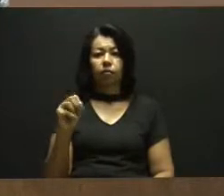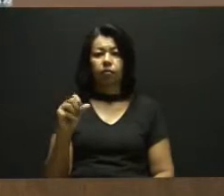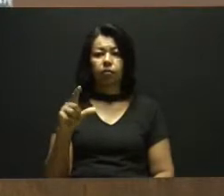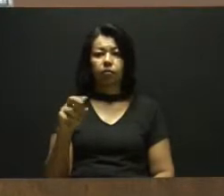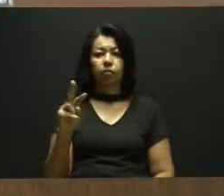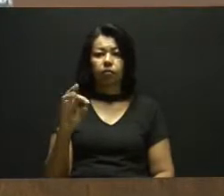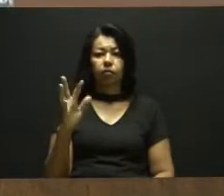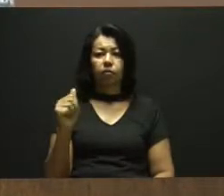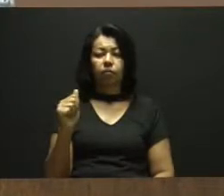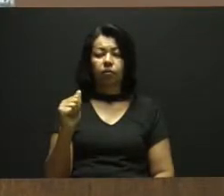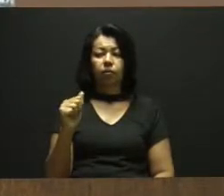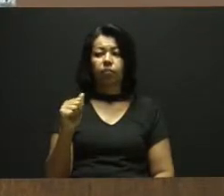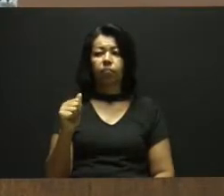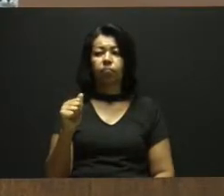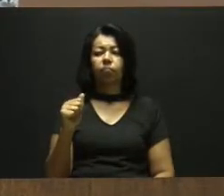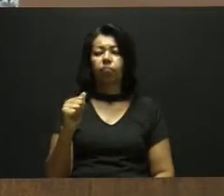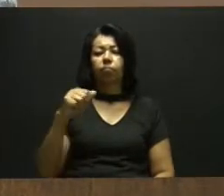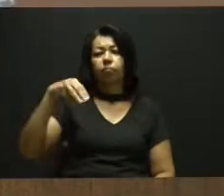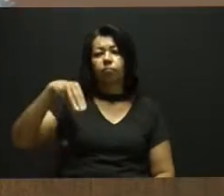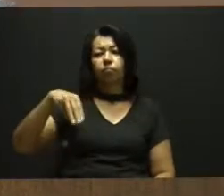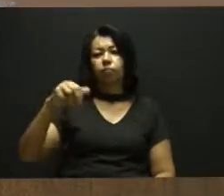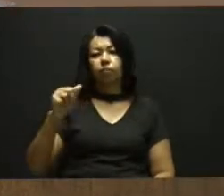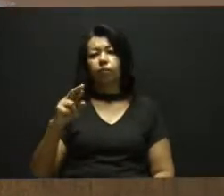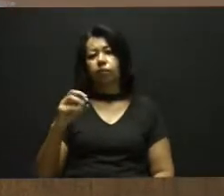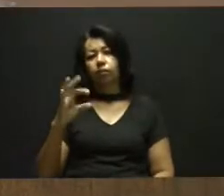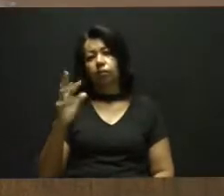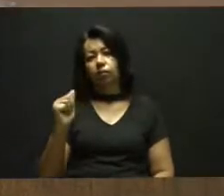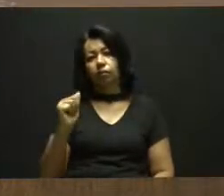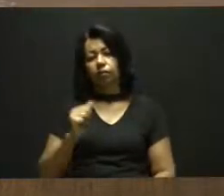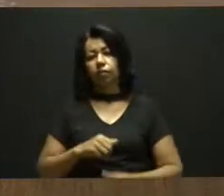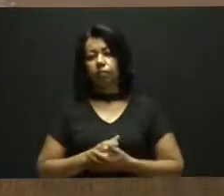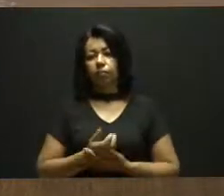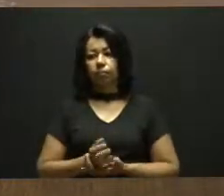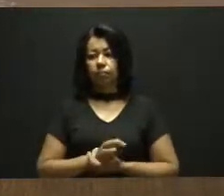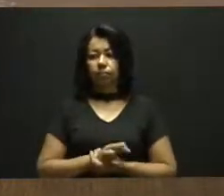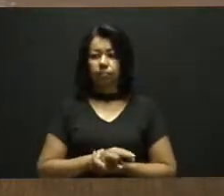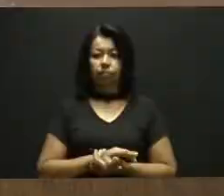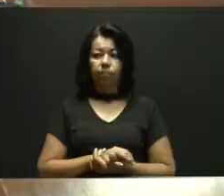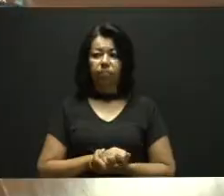silva digníssima orador oficial desta solenidade